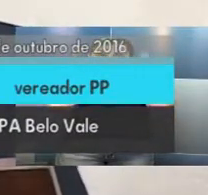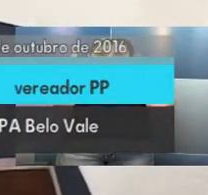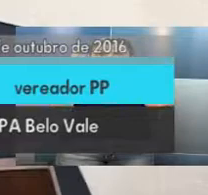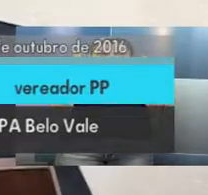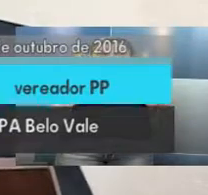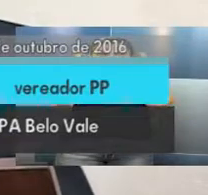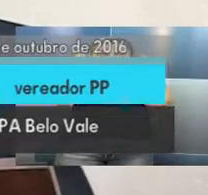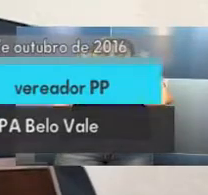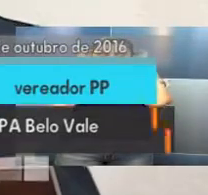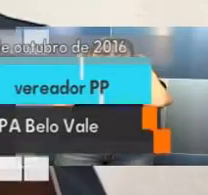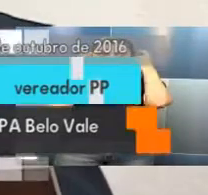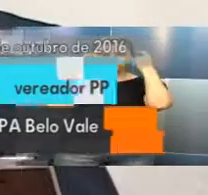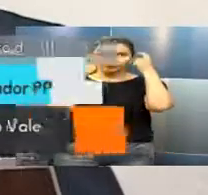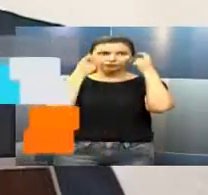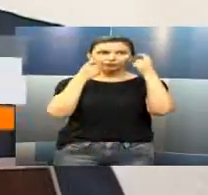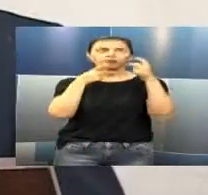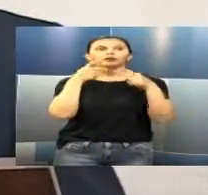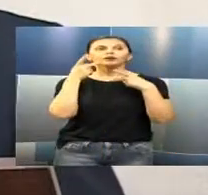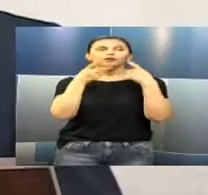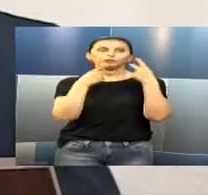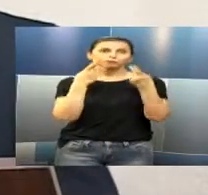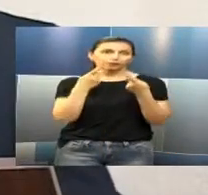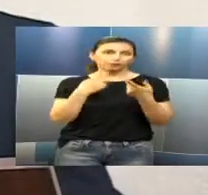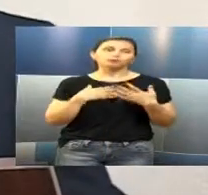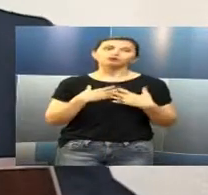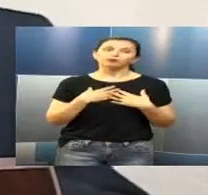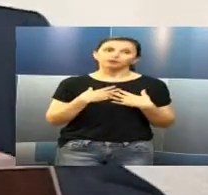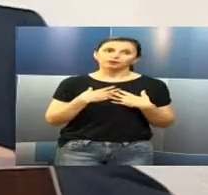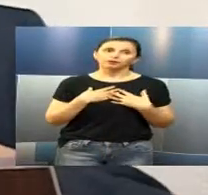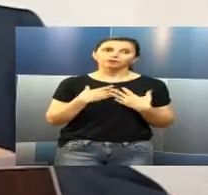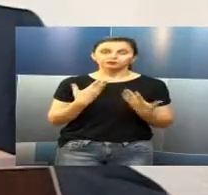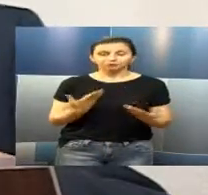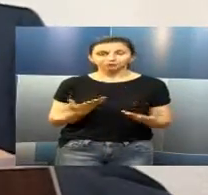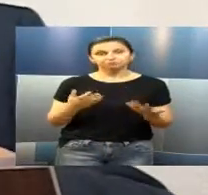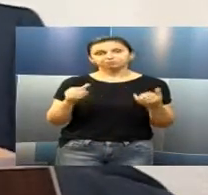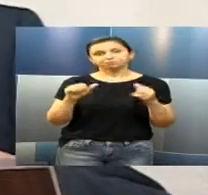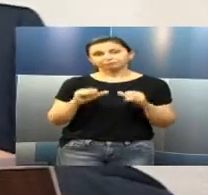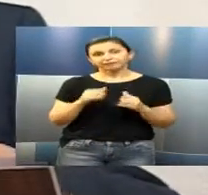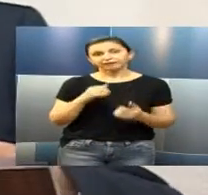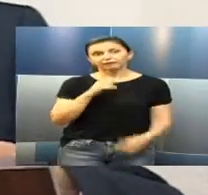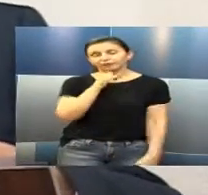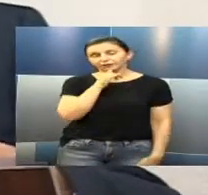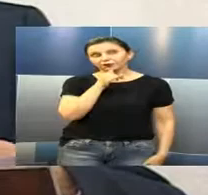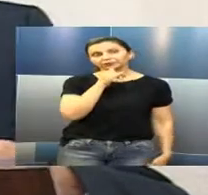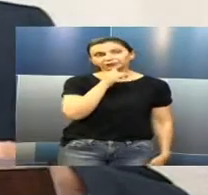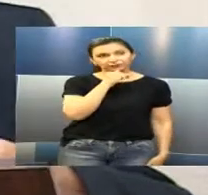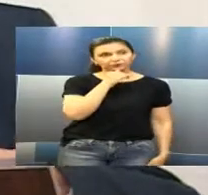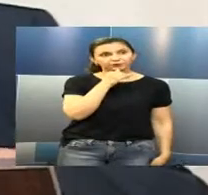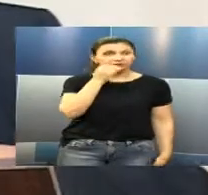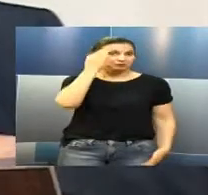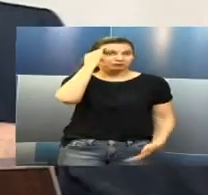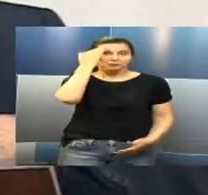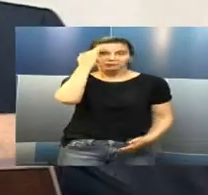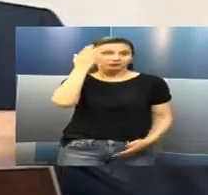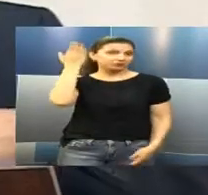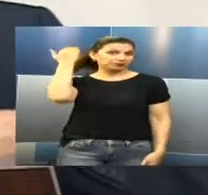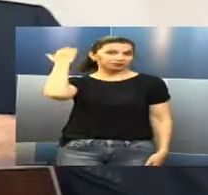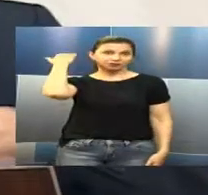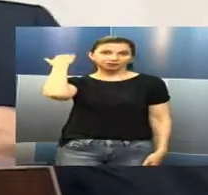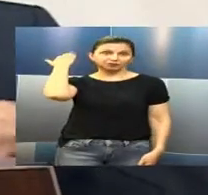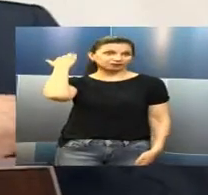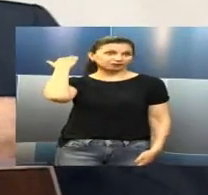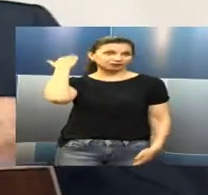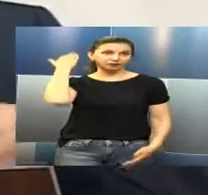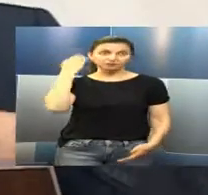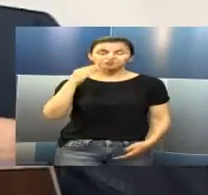isto destacando aqui também meu desaponto em não ter tomado conhecimento antecipado. Não sei se o